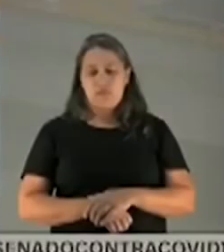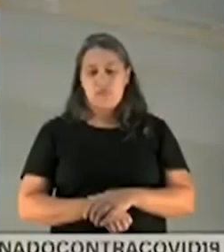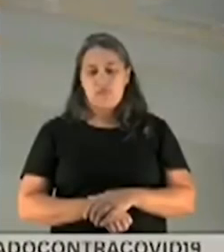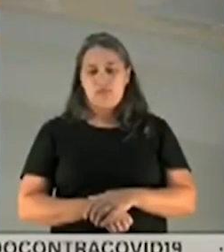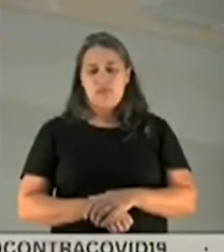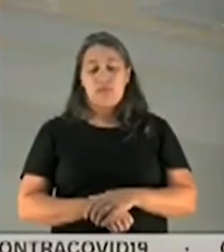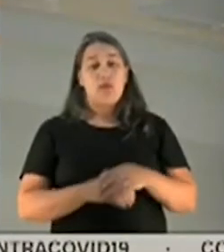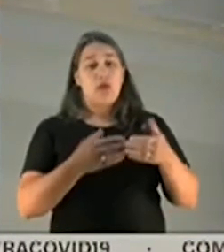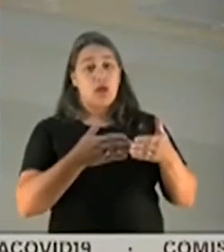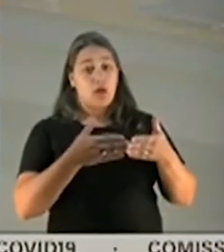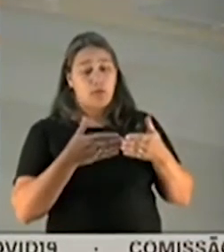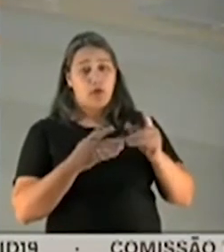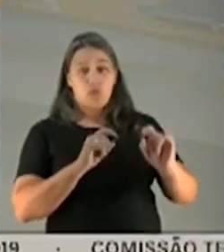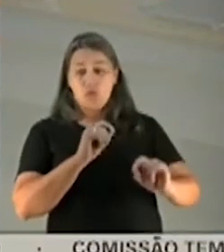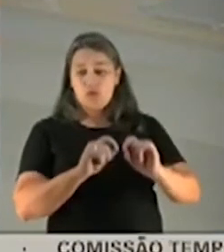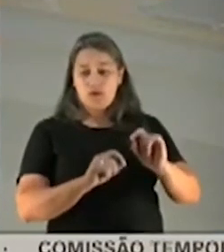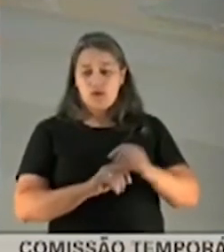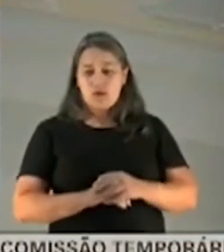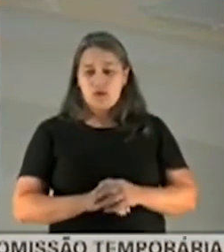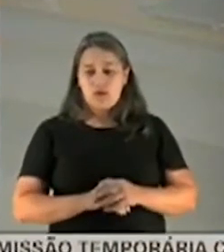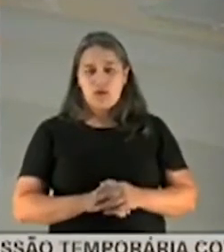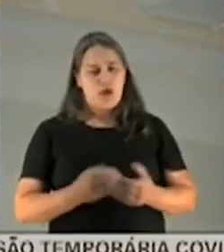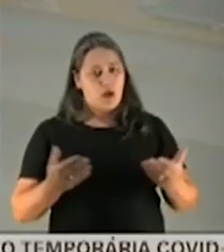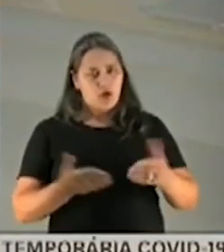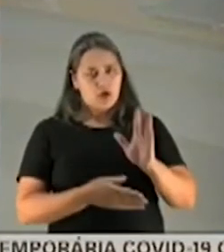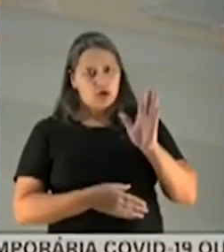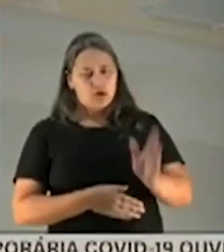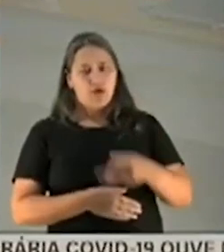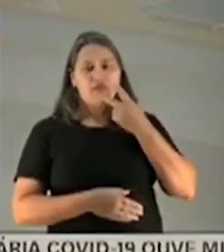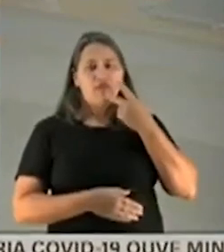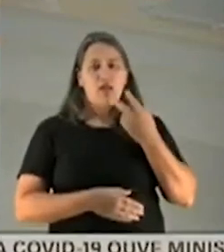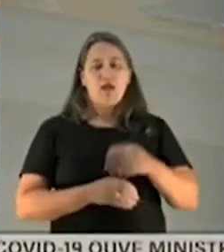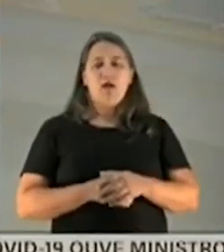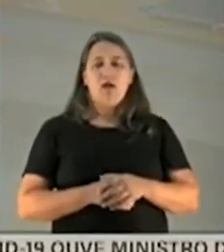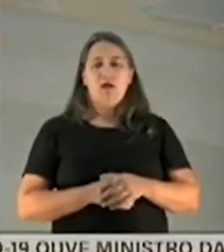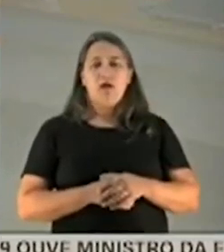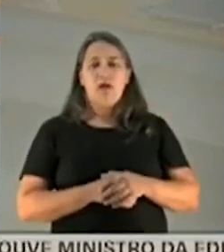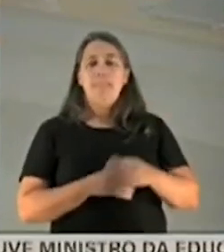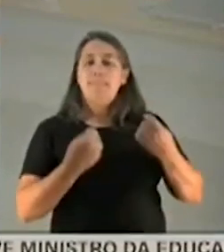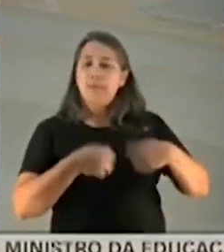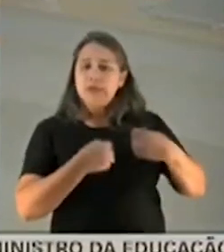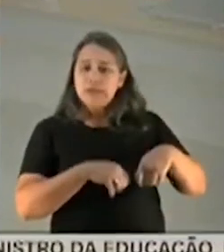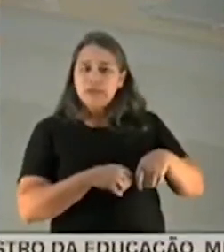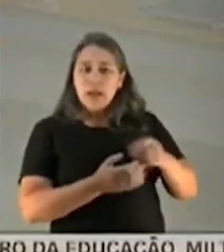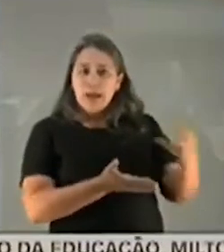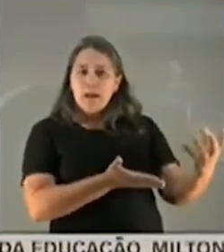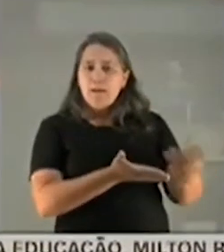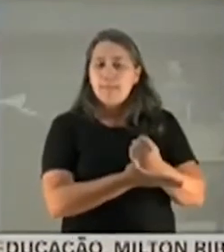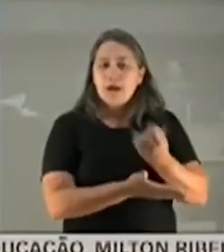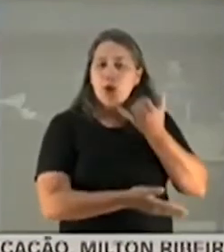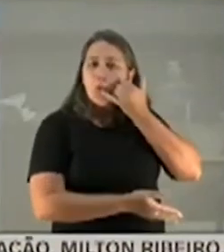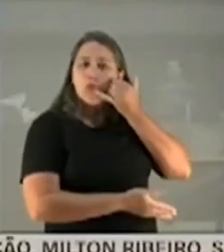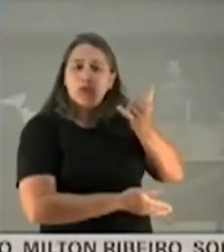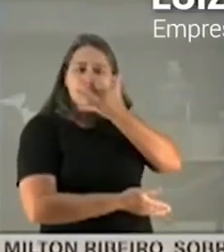Eu peço para Vossa Excelência, desde já, determinar a apreensão do telefone do